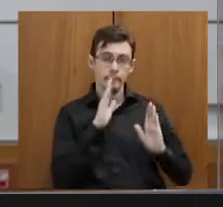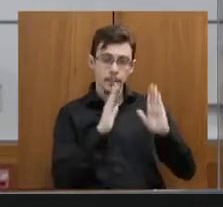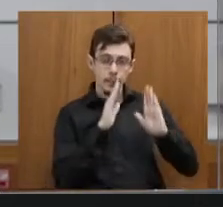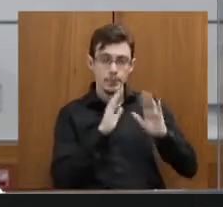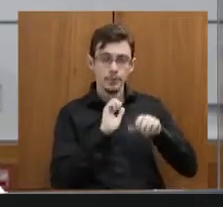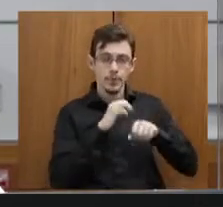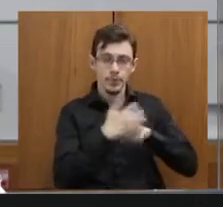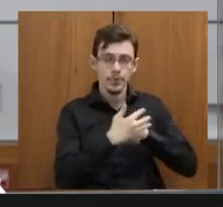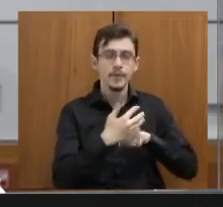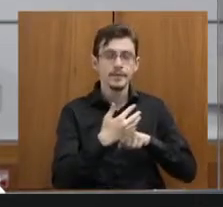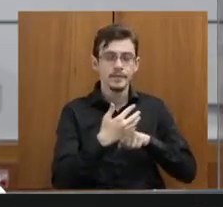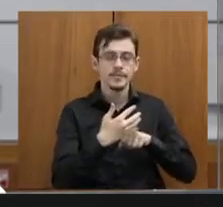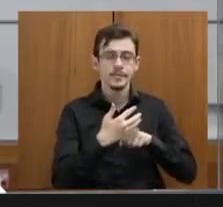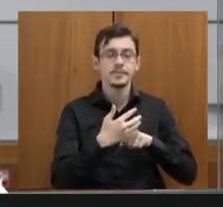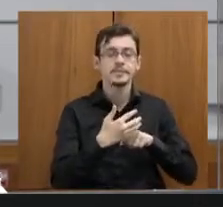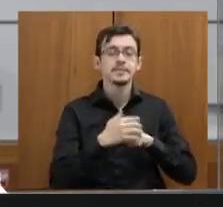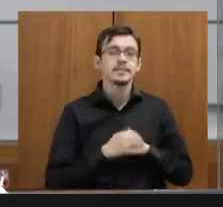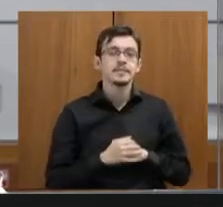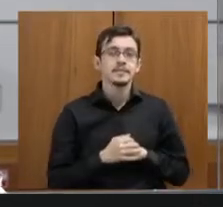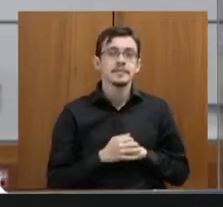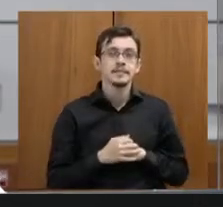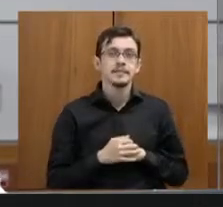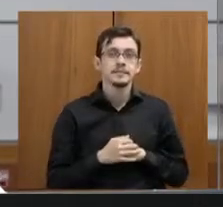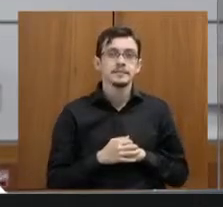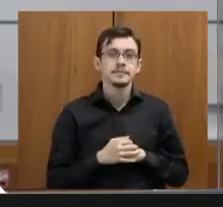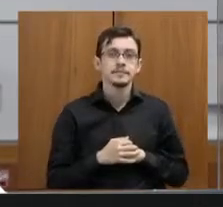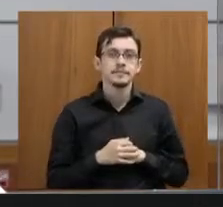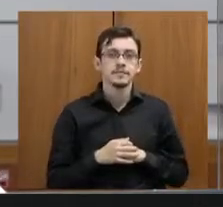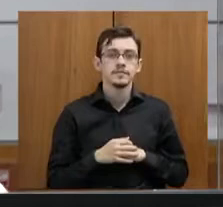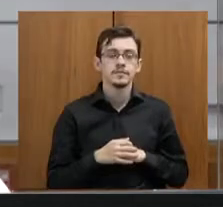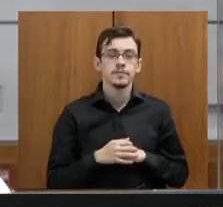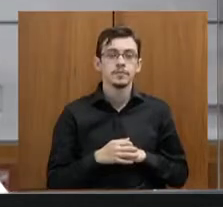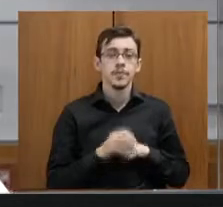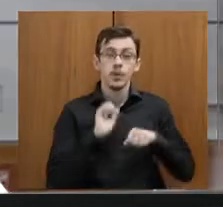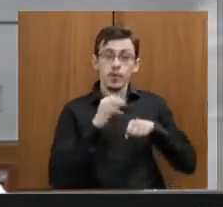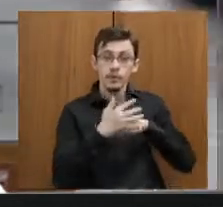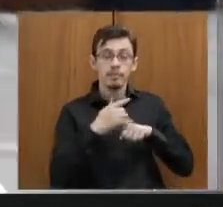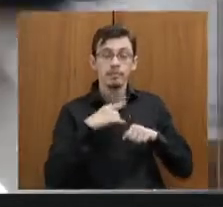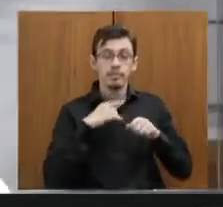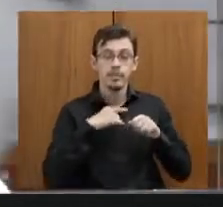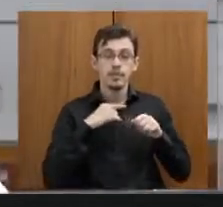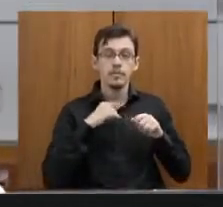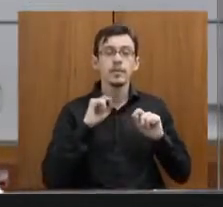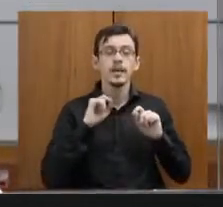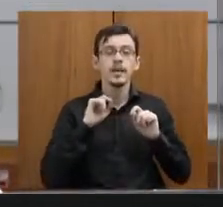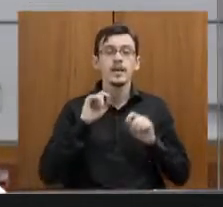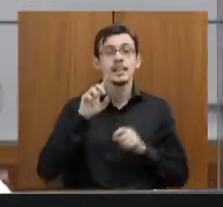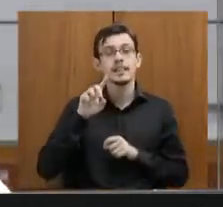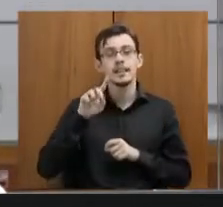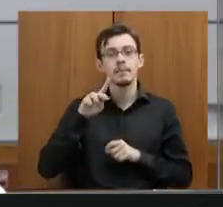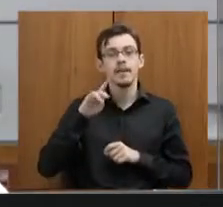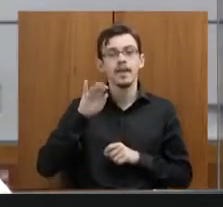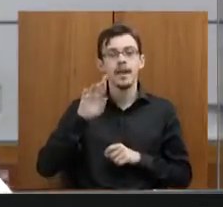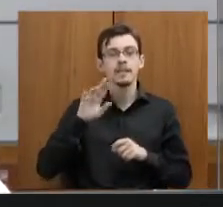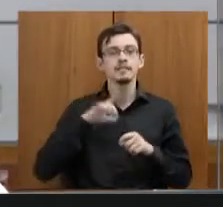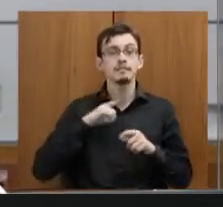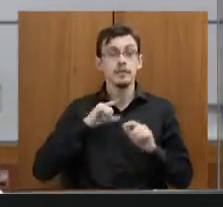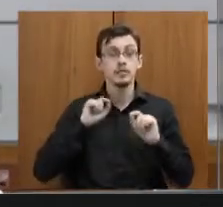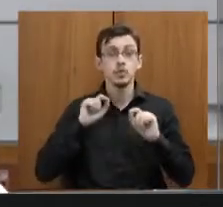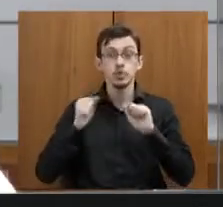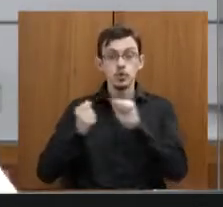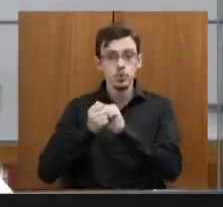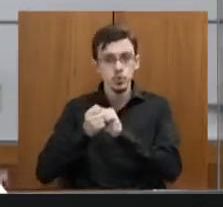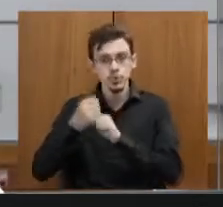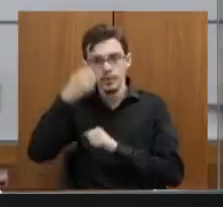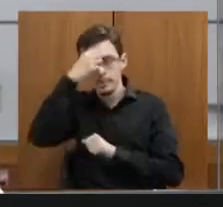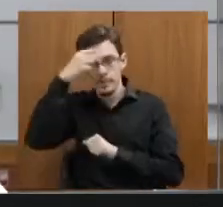para falar aí da questão de dessa do bloco direitos várias vezes a diretoria teve fazer junto dos